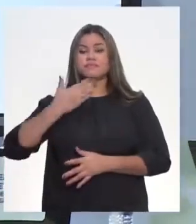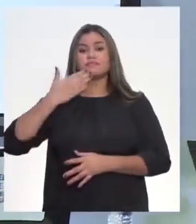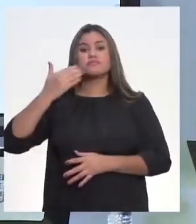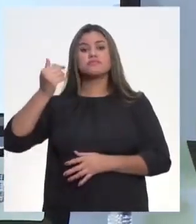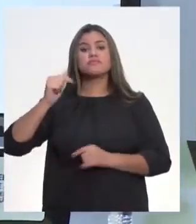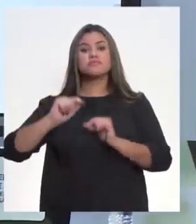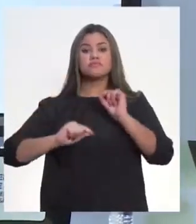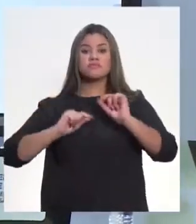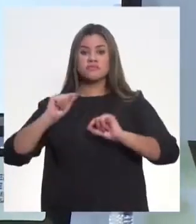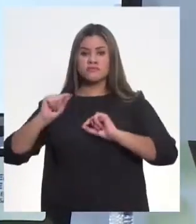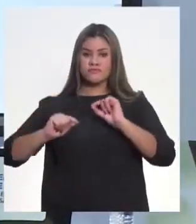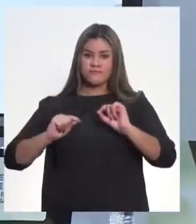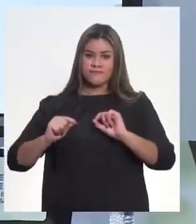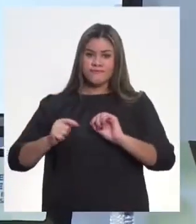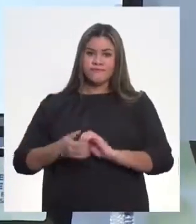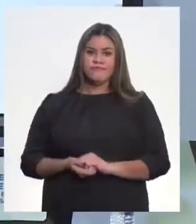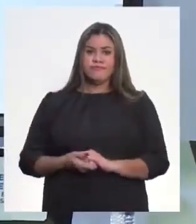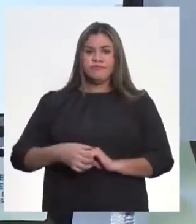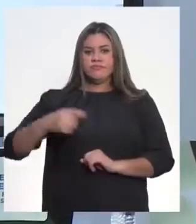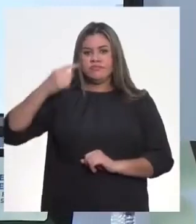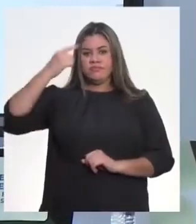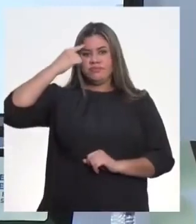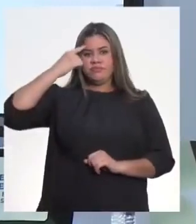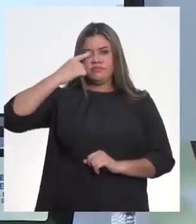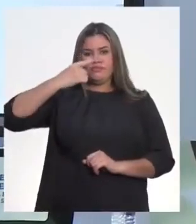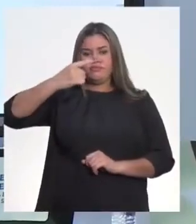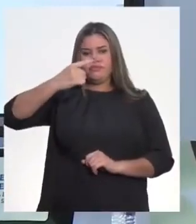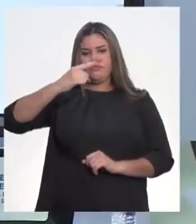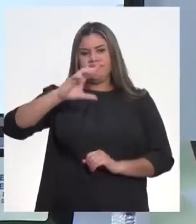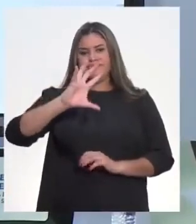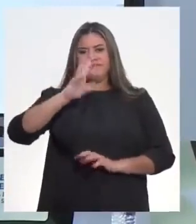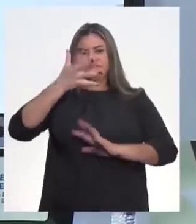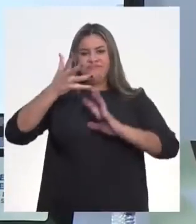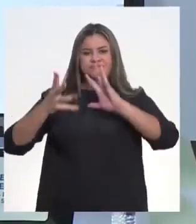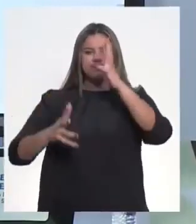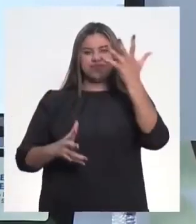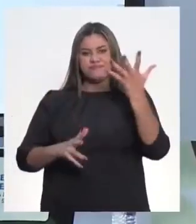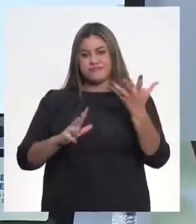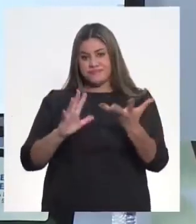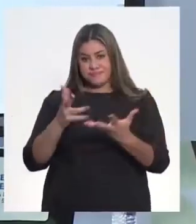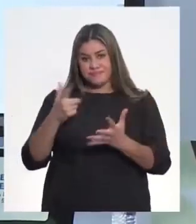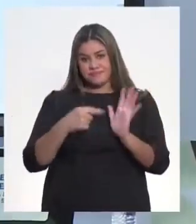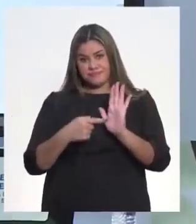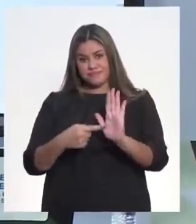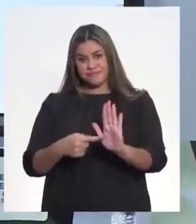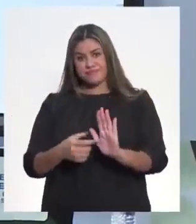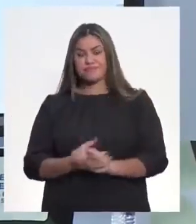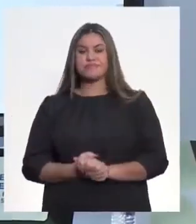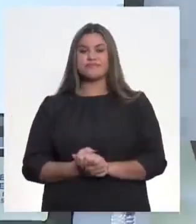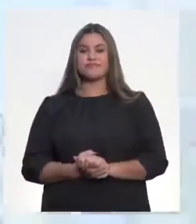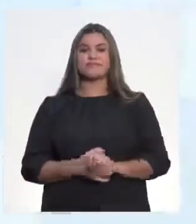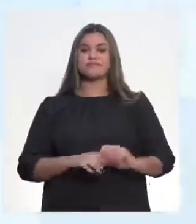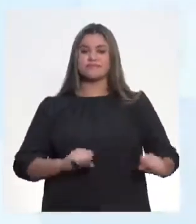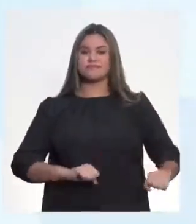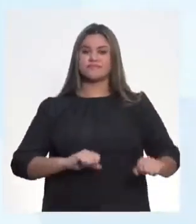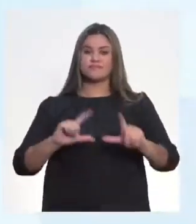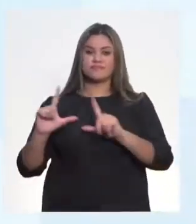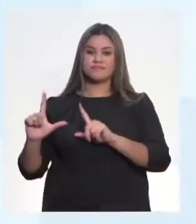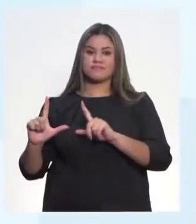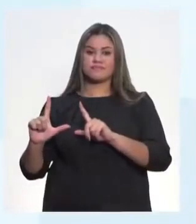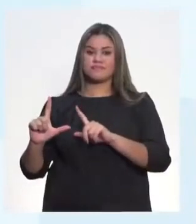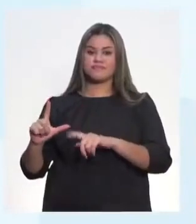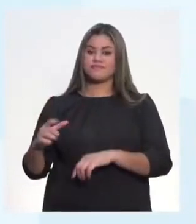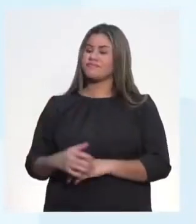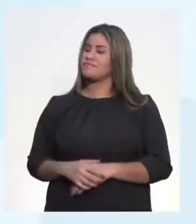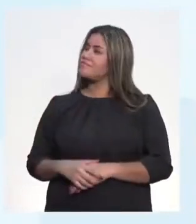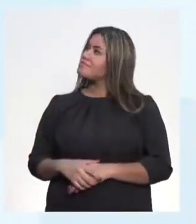vantajoso nessa compra, considerando algumas situações que nós vamos apresentar para vocês. Então, vai aparecer primeiro na tela para vocês